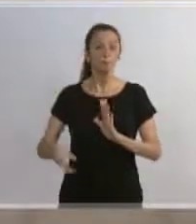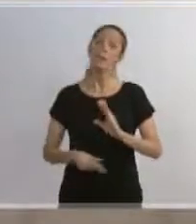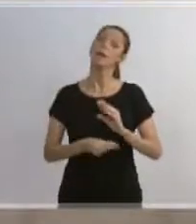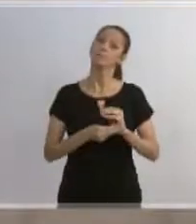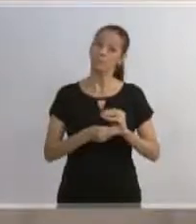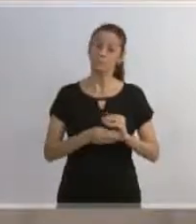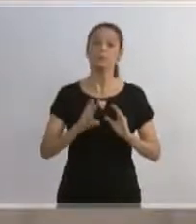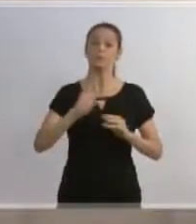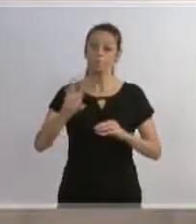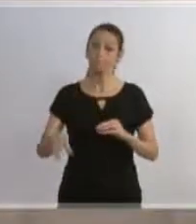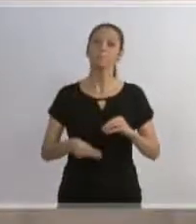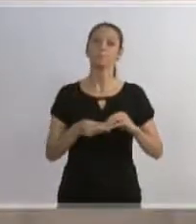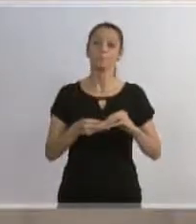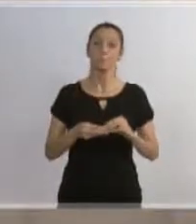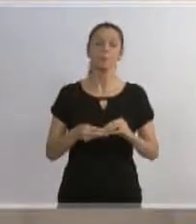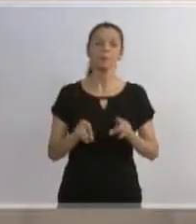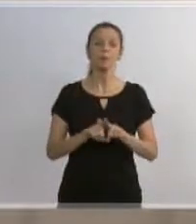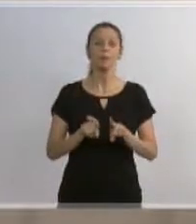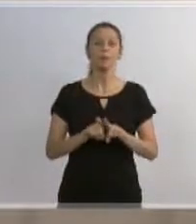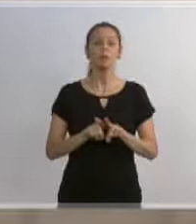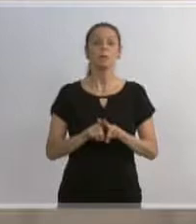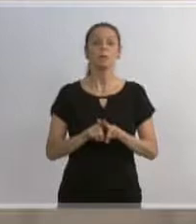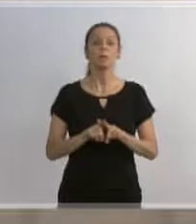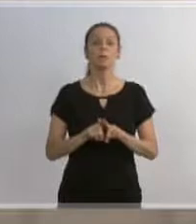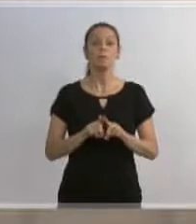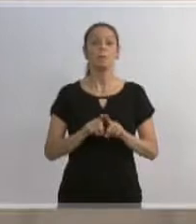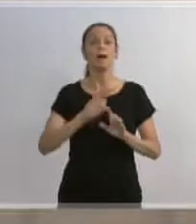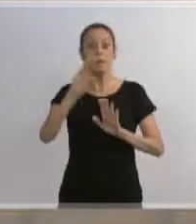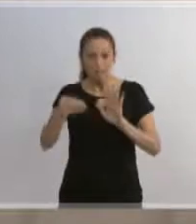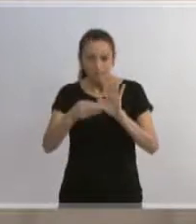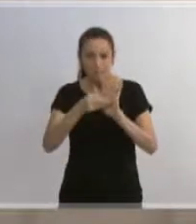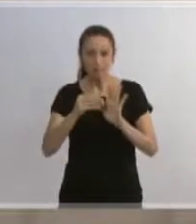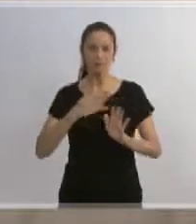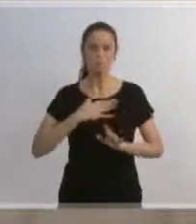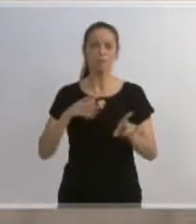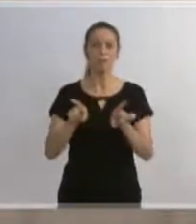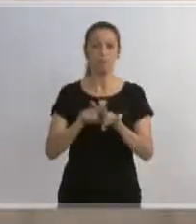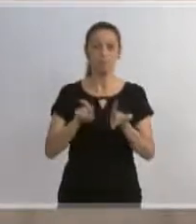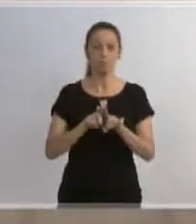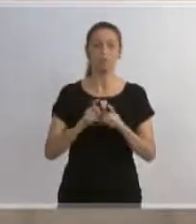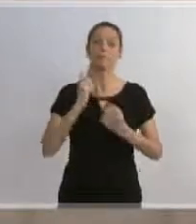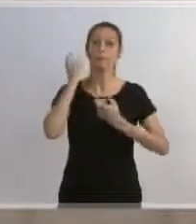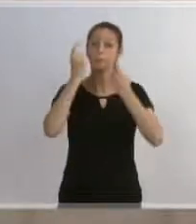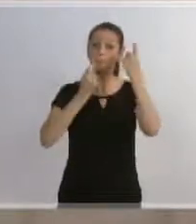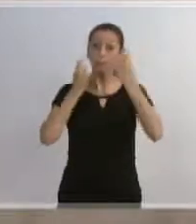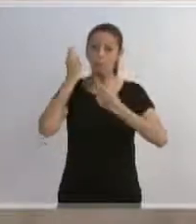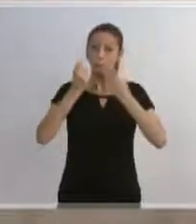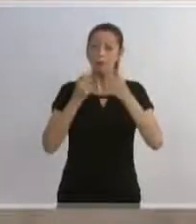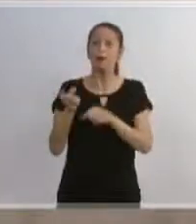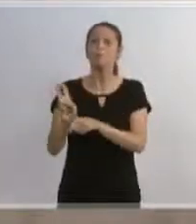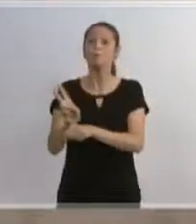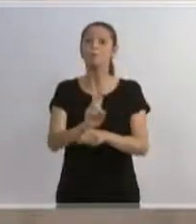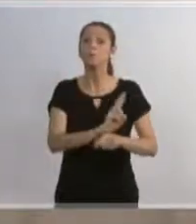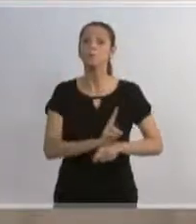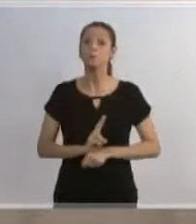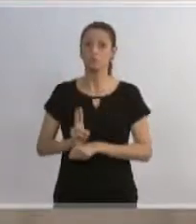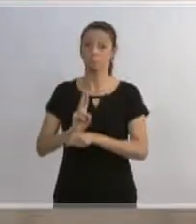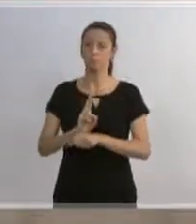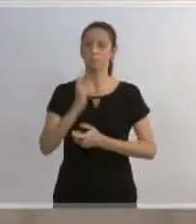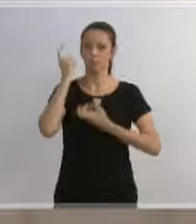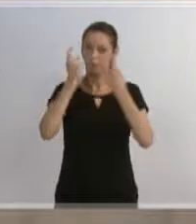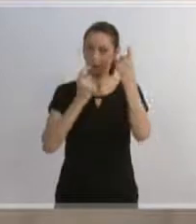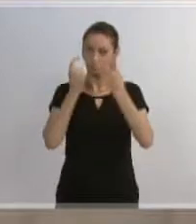inclusive no texto ali, no nobre vereador, a emenda minha também, preocupado com a fiscalização,